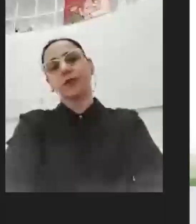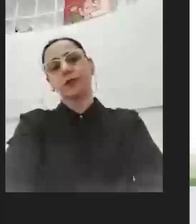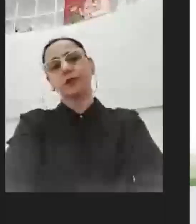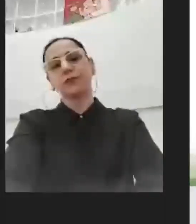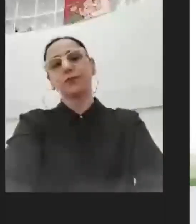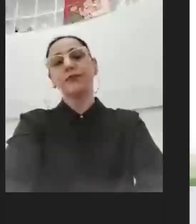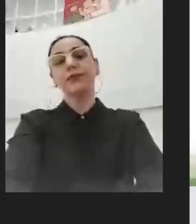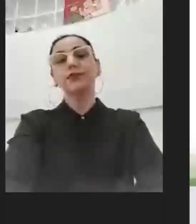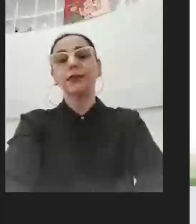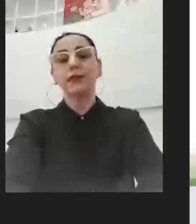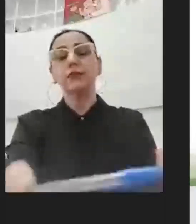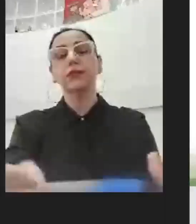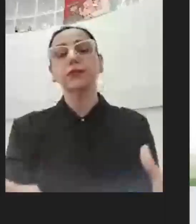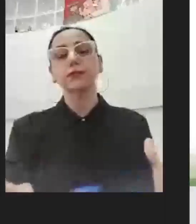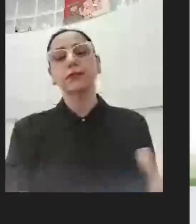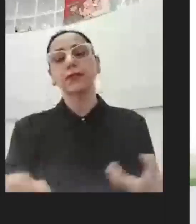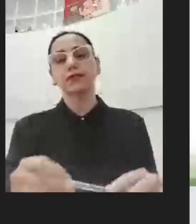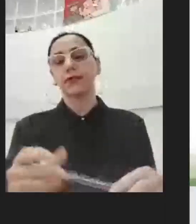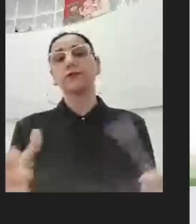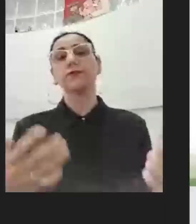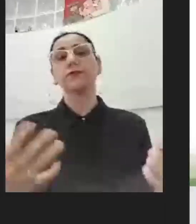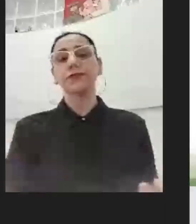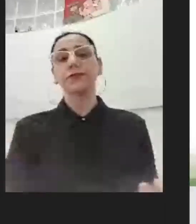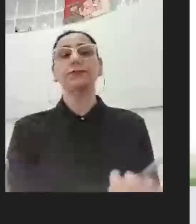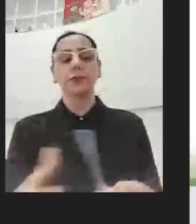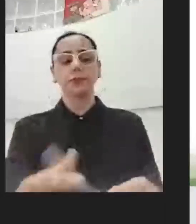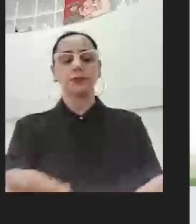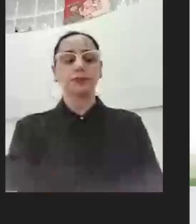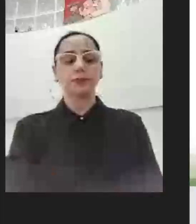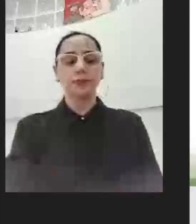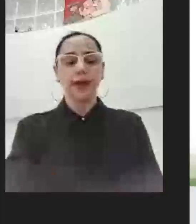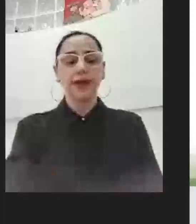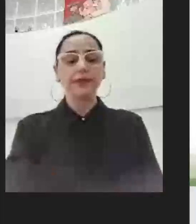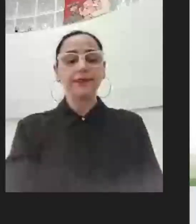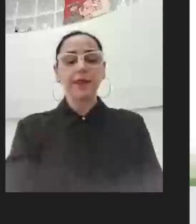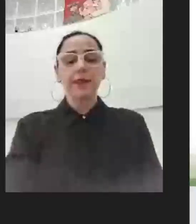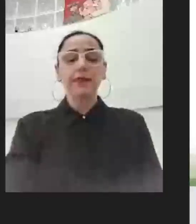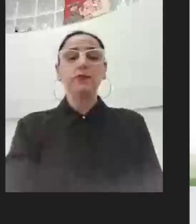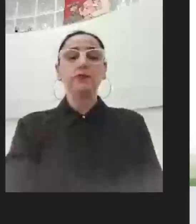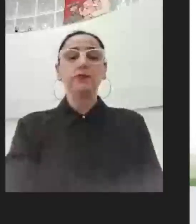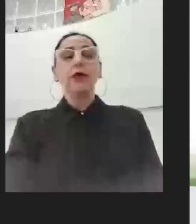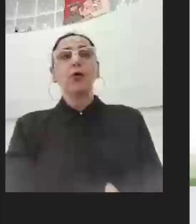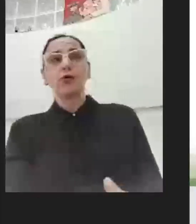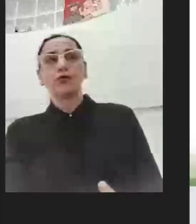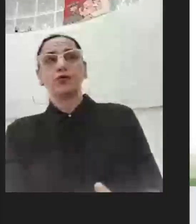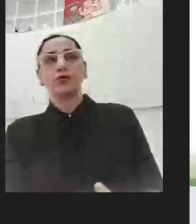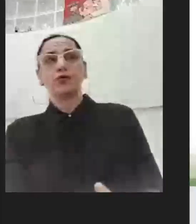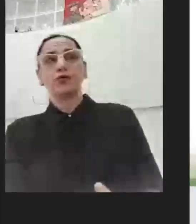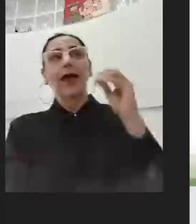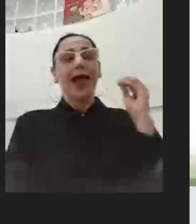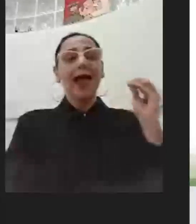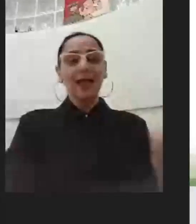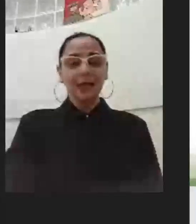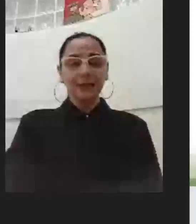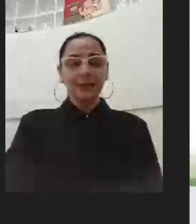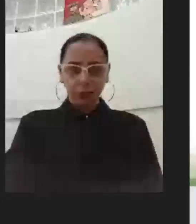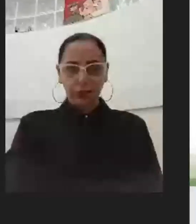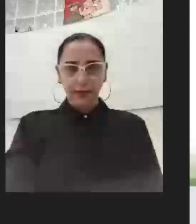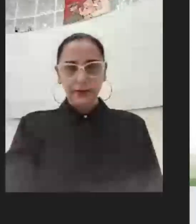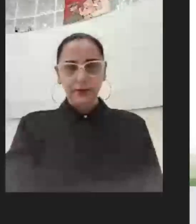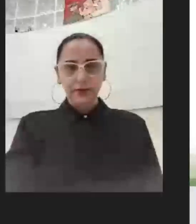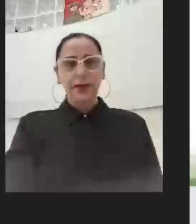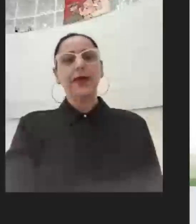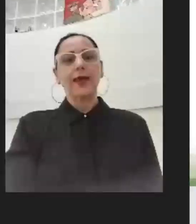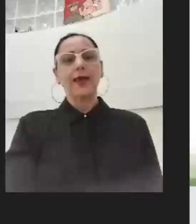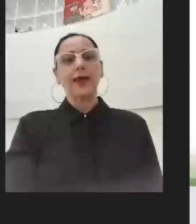empresa cidadã, que dá o direito a 6 meses, mas elas tiveram que sofrer, elas tiveram que passar por isso, tá? Então, hoje,